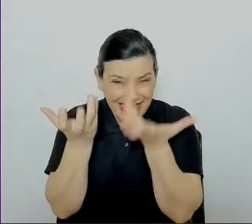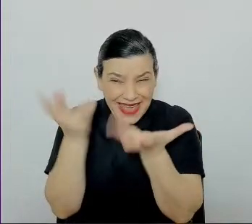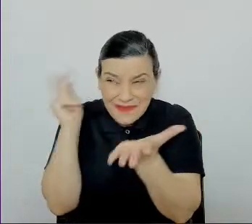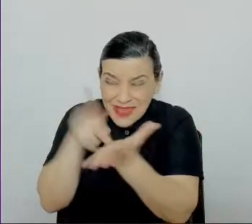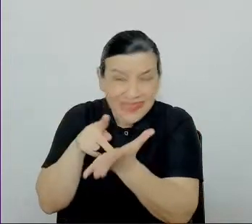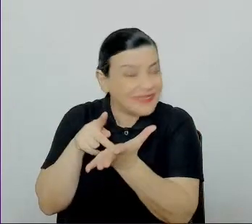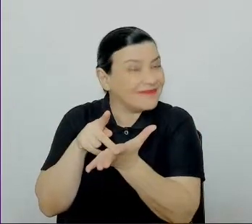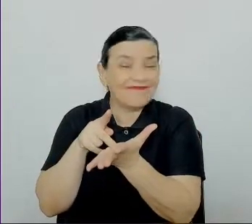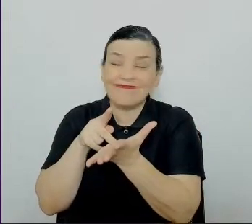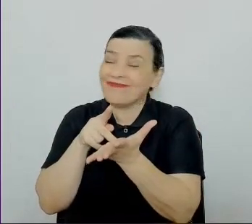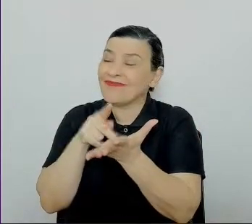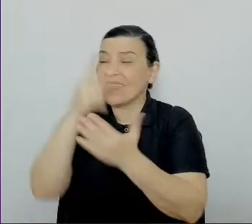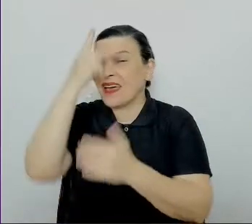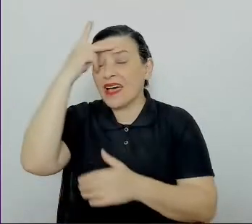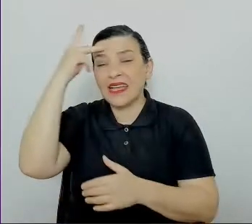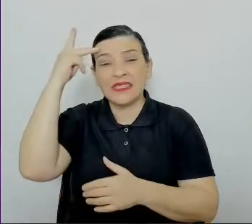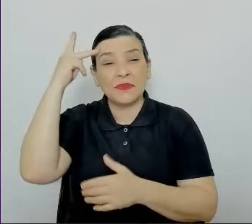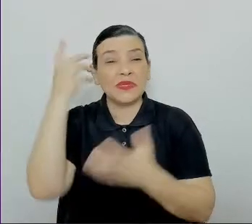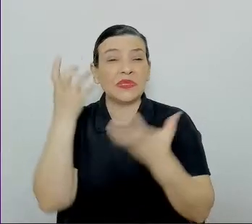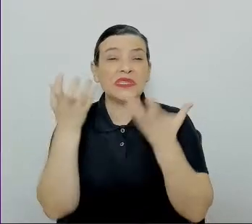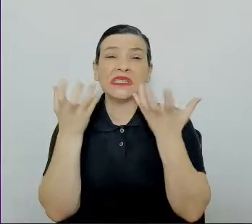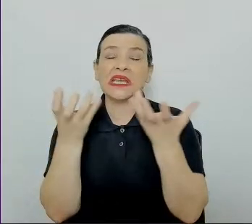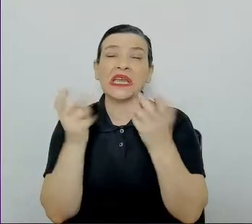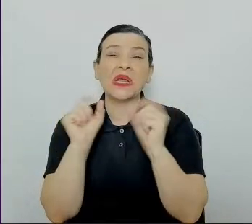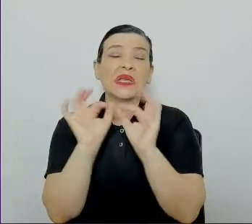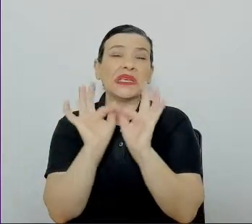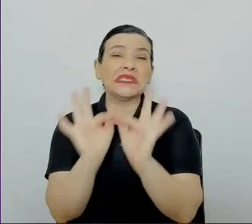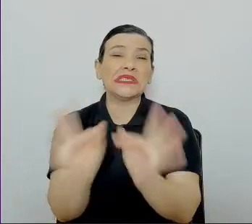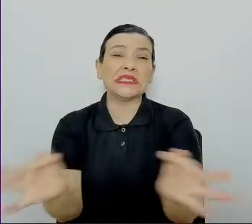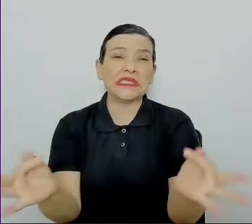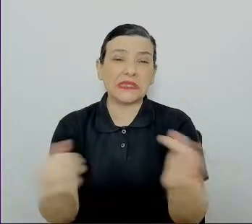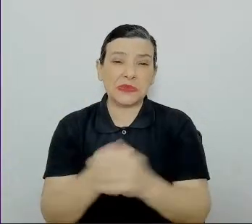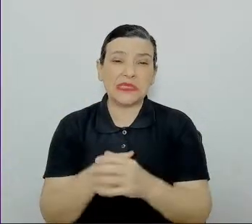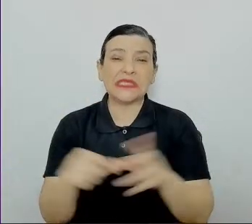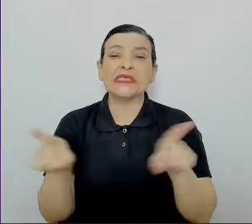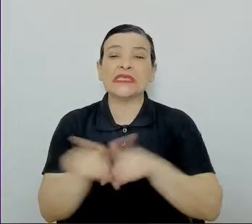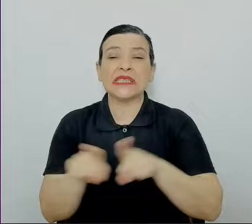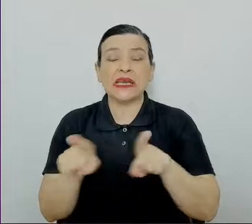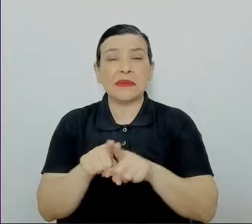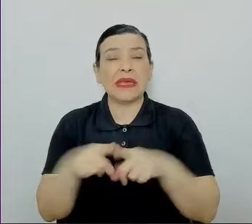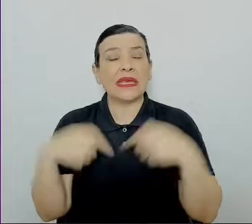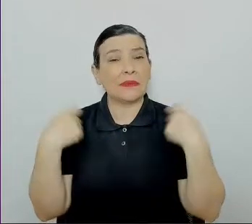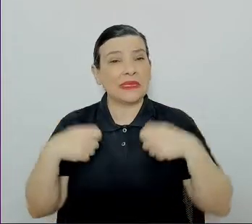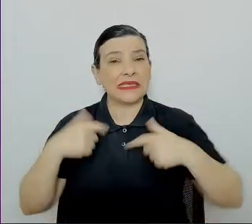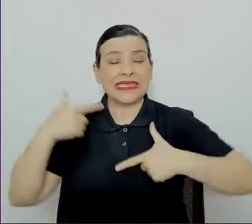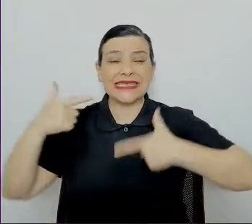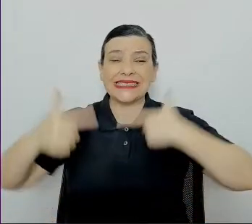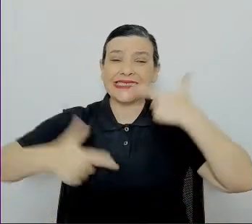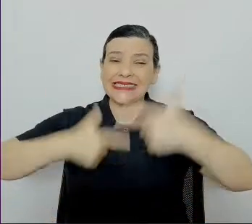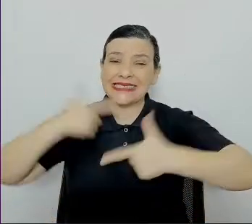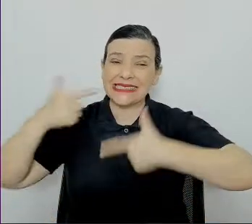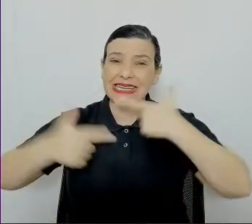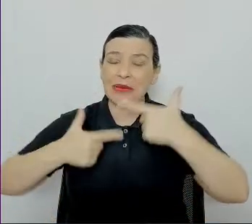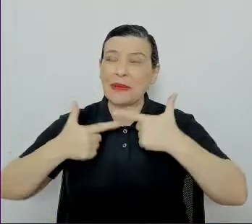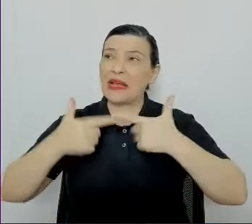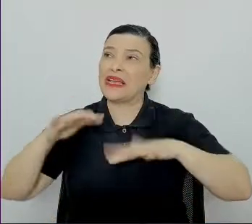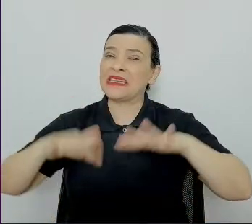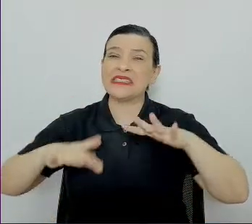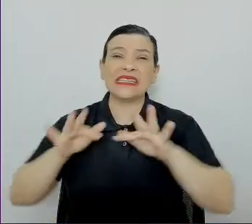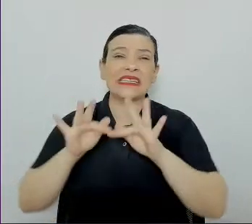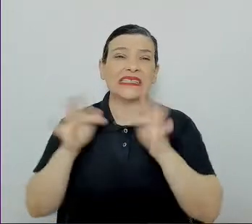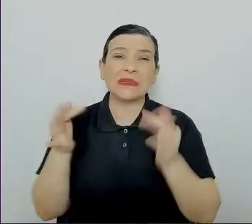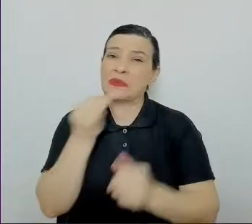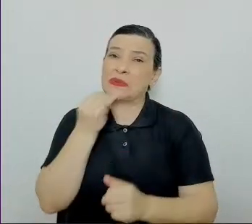querem colocar um buraco de 4 milímetros. E tem um outro Job Speedrun, que é o trabalho a ser feito por trás, que é, ela quer pendurar um quadro, ela quer fazer